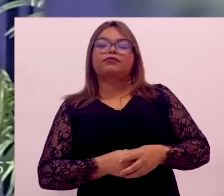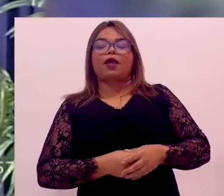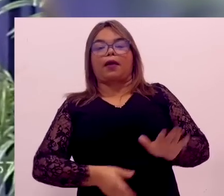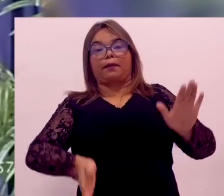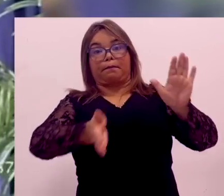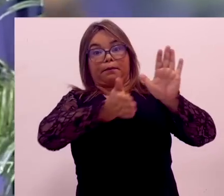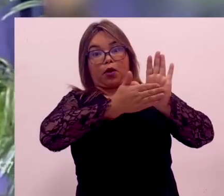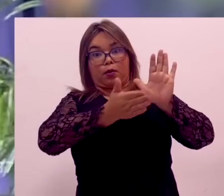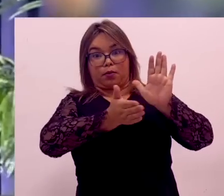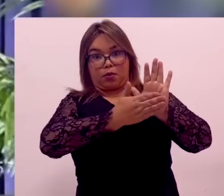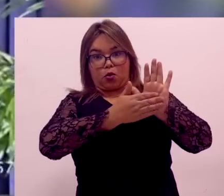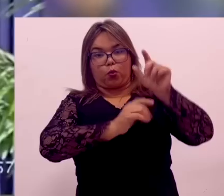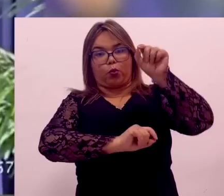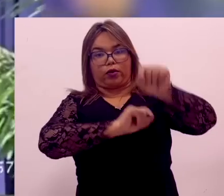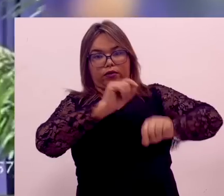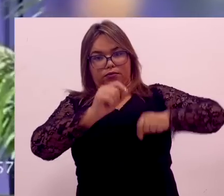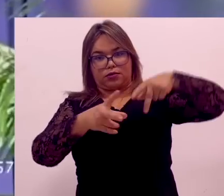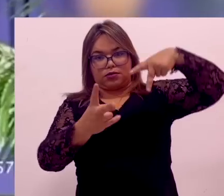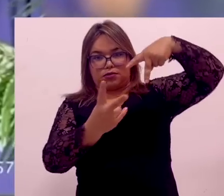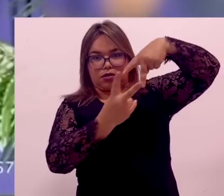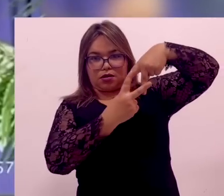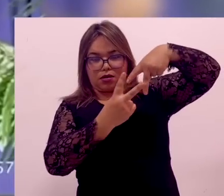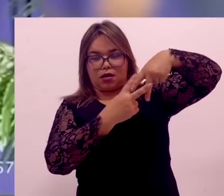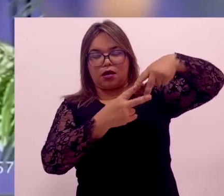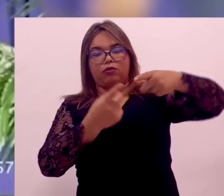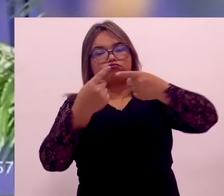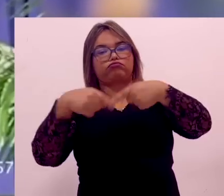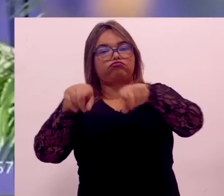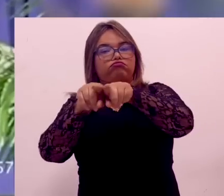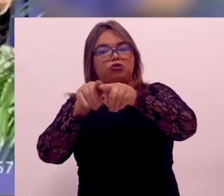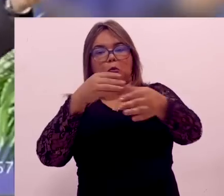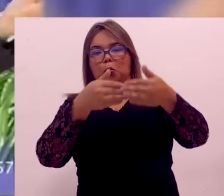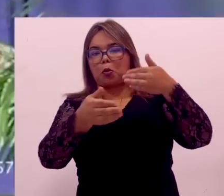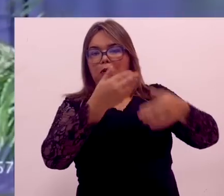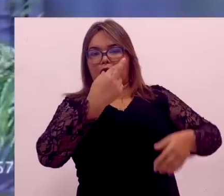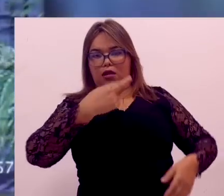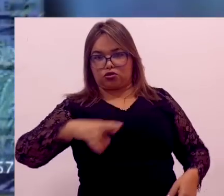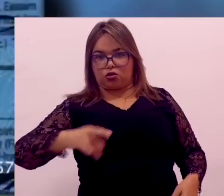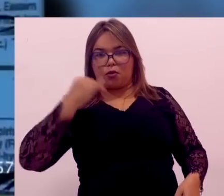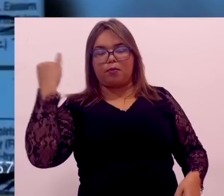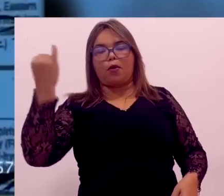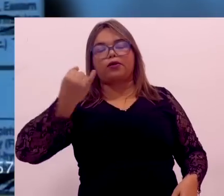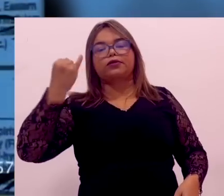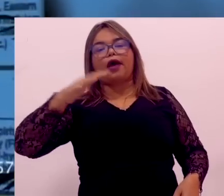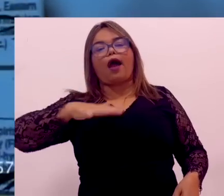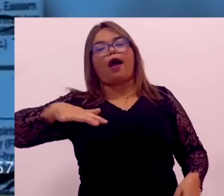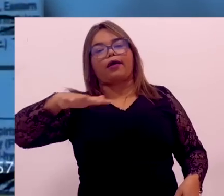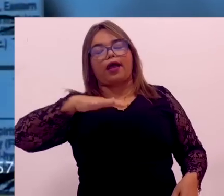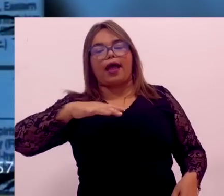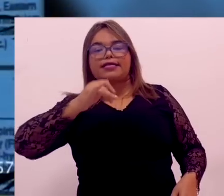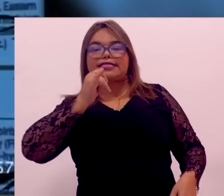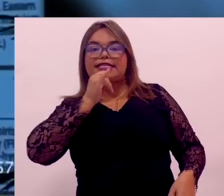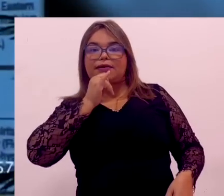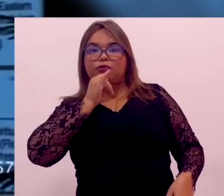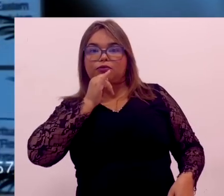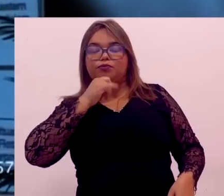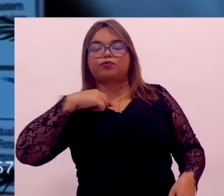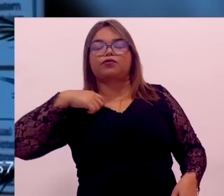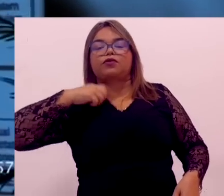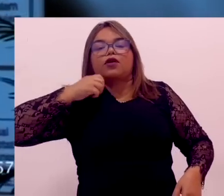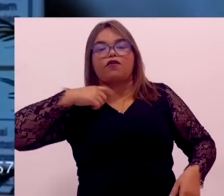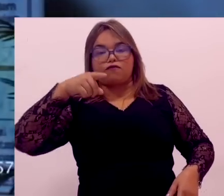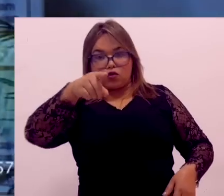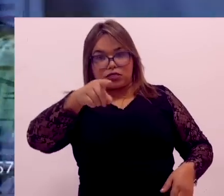da maçonaria propõe se unir a qualquer religião que seja importante em uma área. Então, por exemplo,